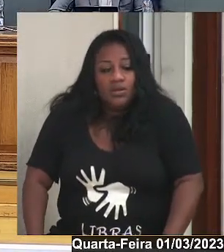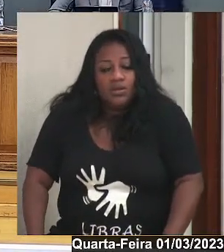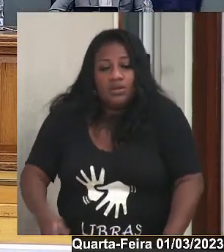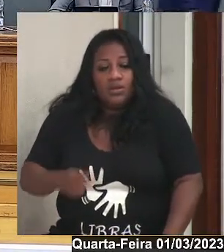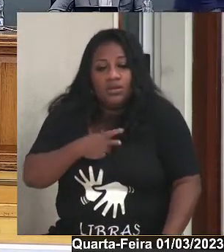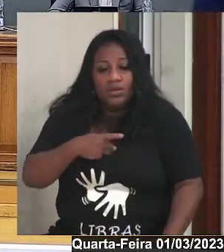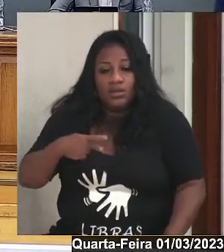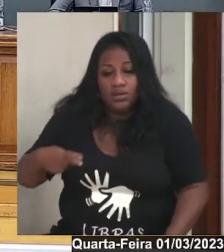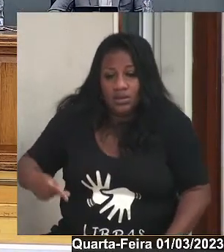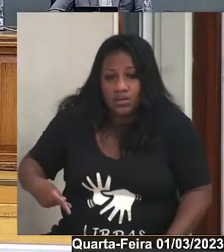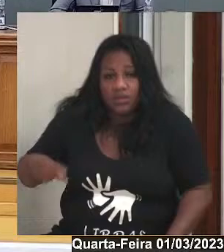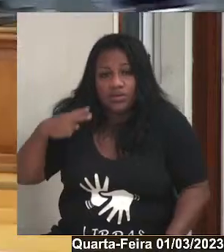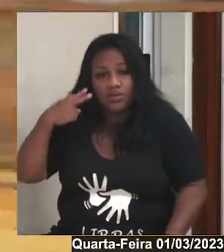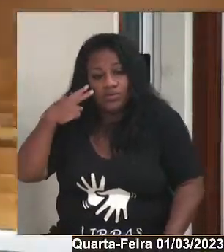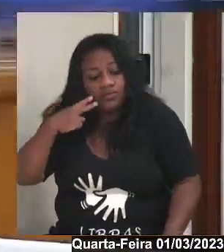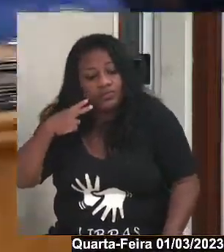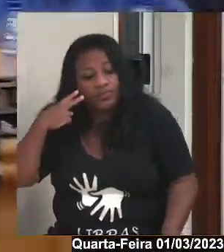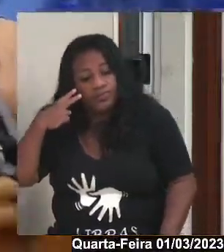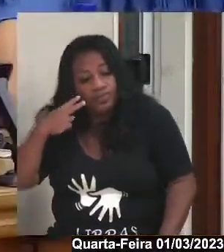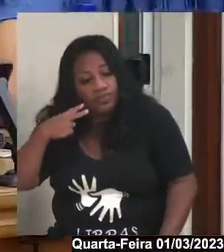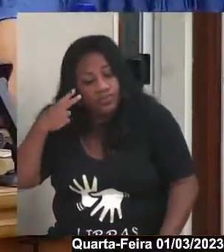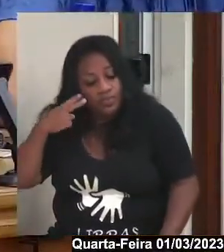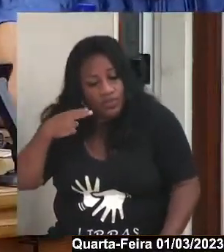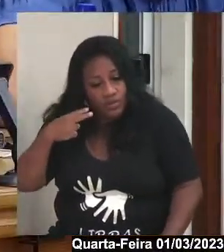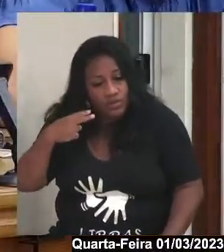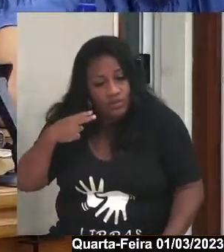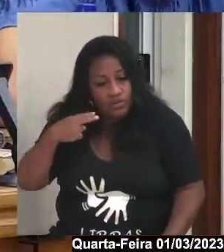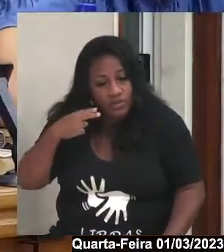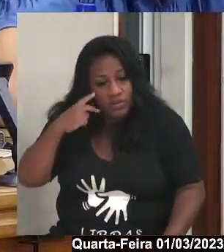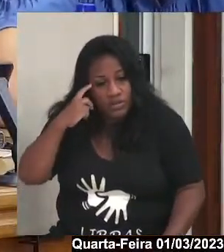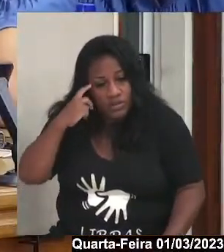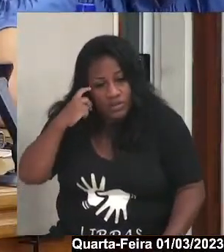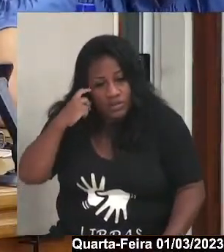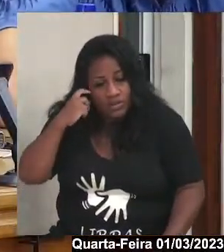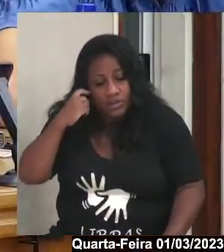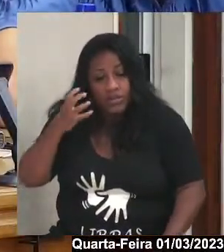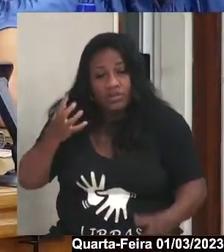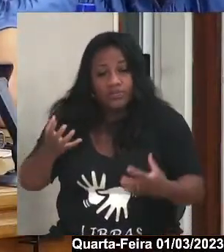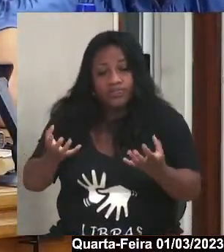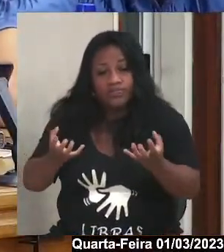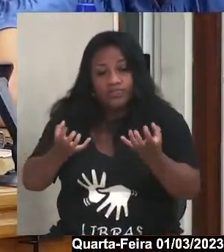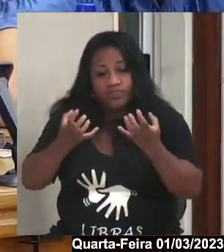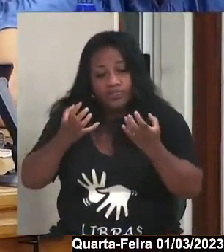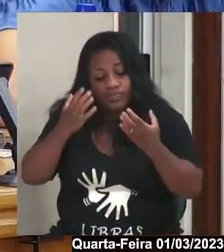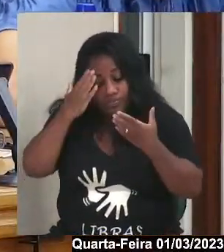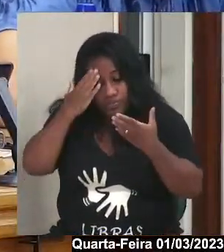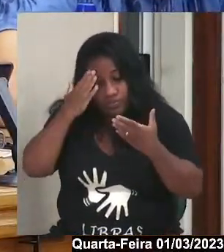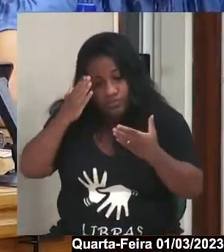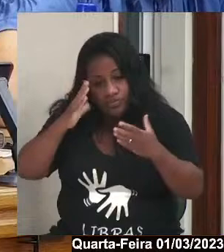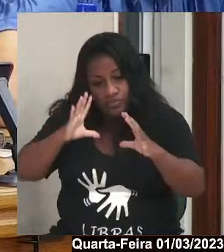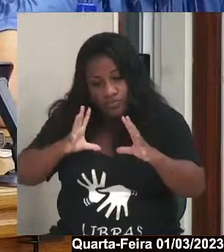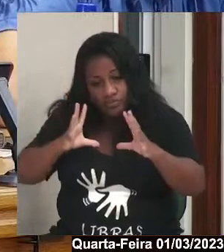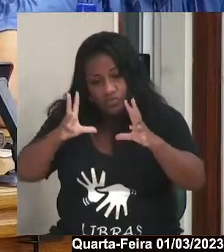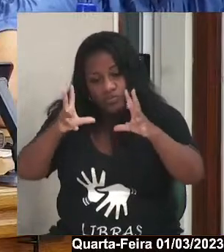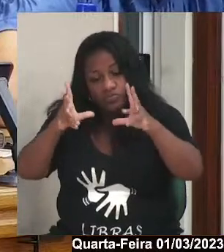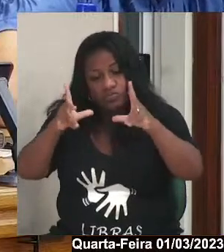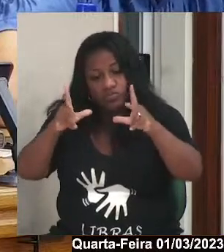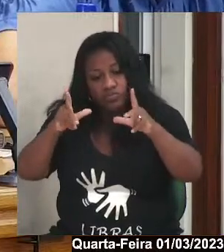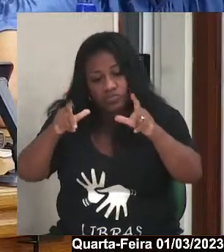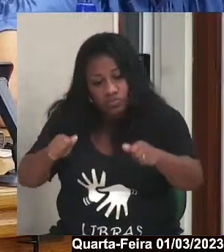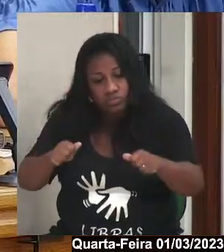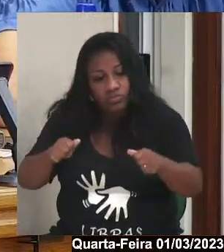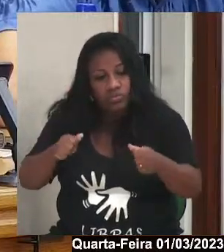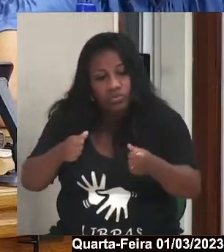Senhor presidente, senhores vereadores, público presente. Queria agradecer a presença de todos, em